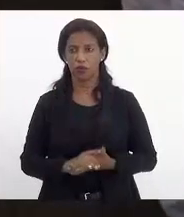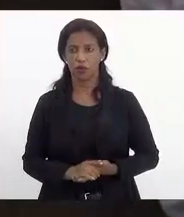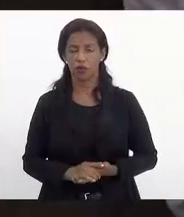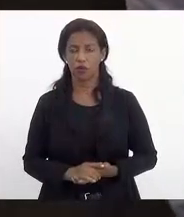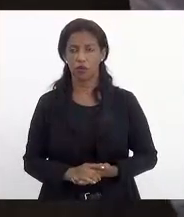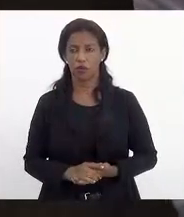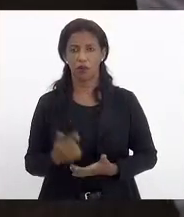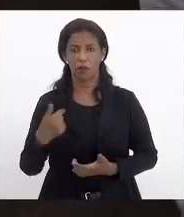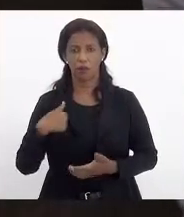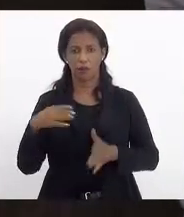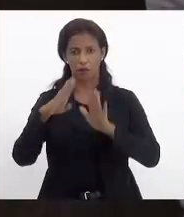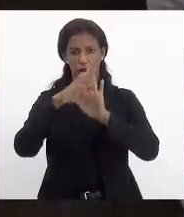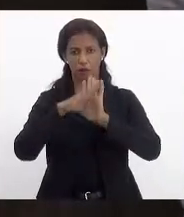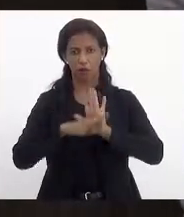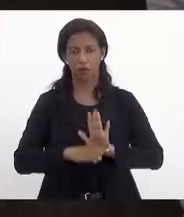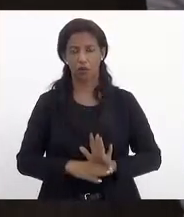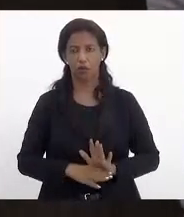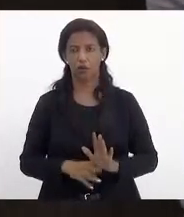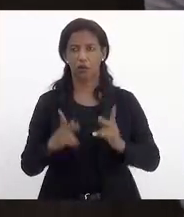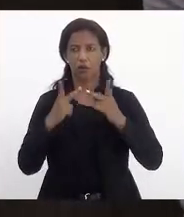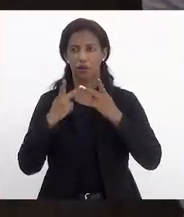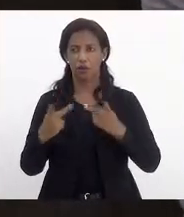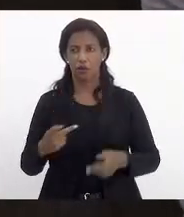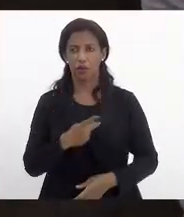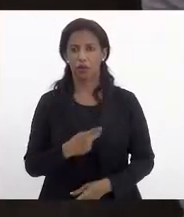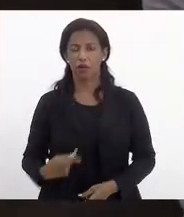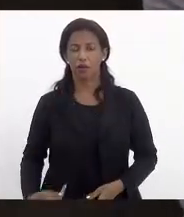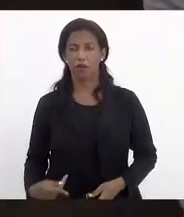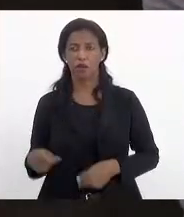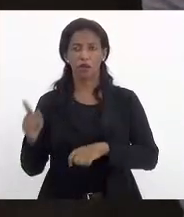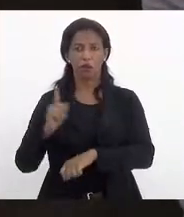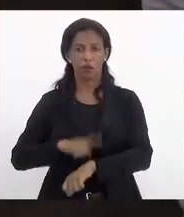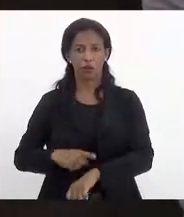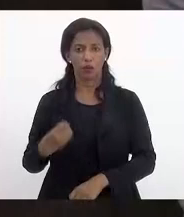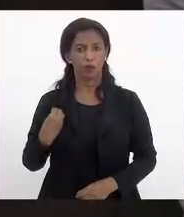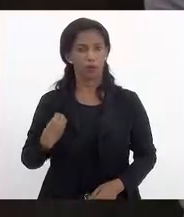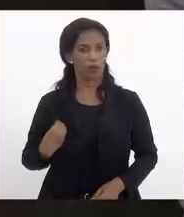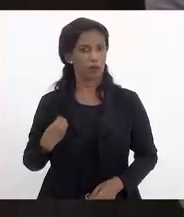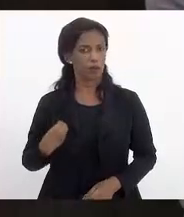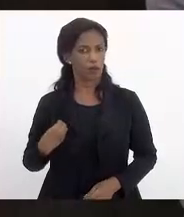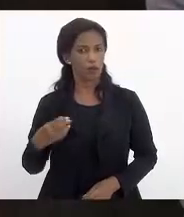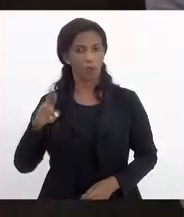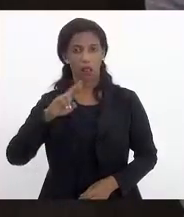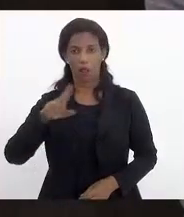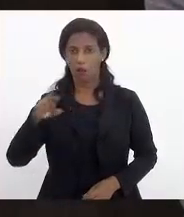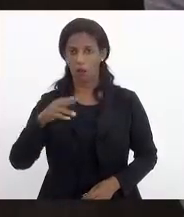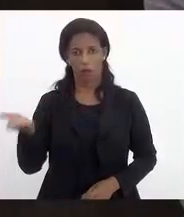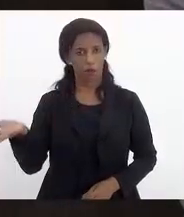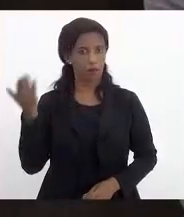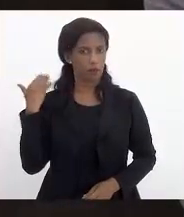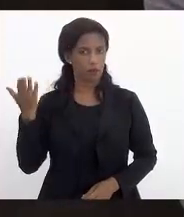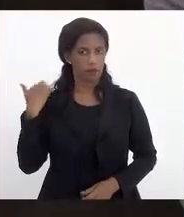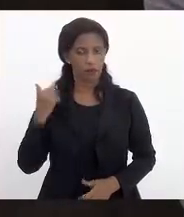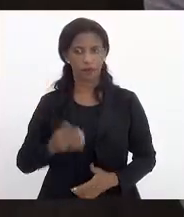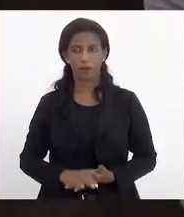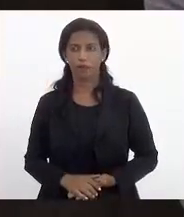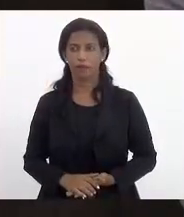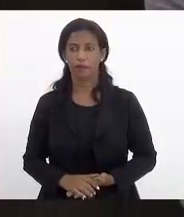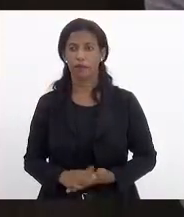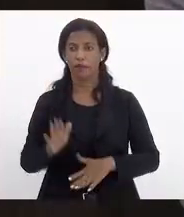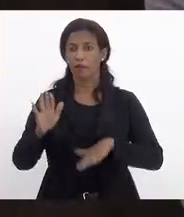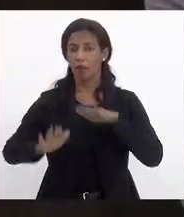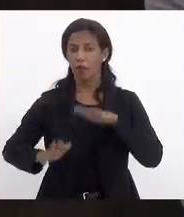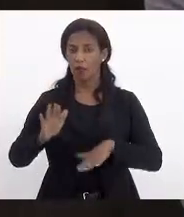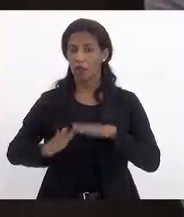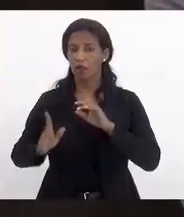minha questão de ordem, dizer, senhor presidente, que o tempo que vivemos não é o tempo de outrora. Ainda que